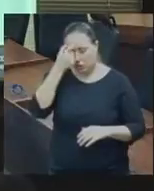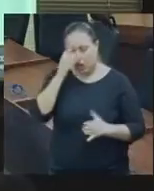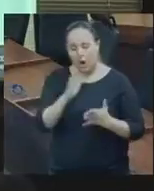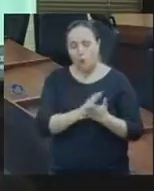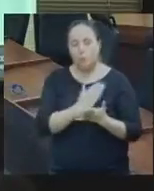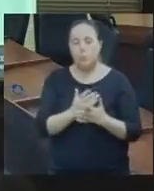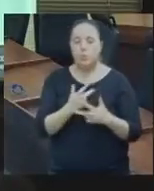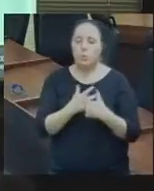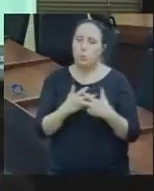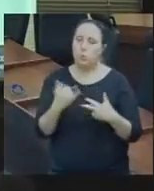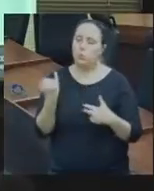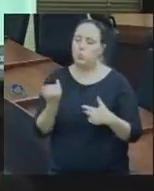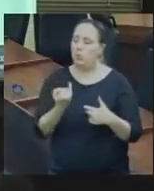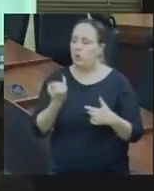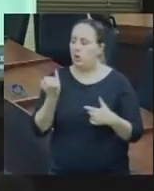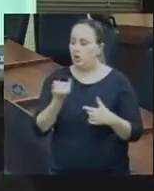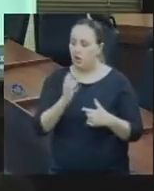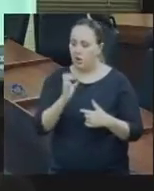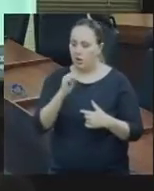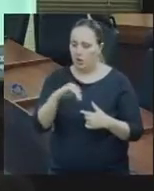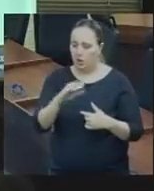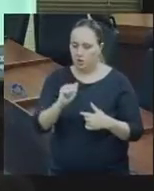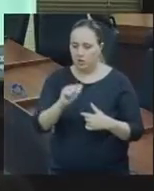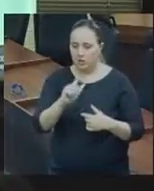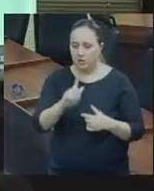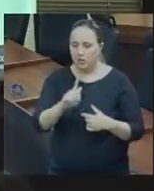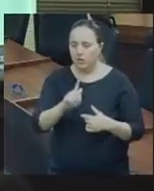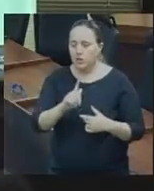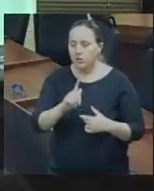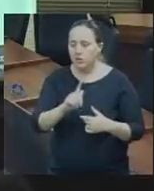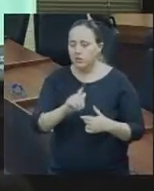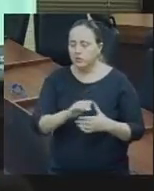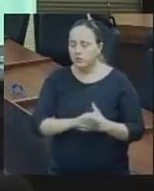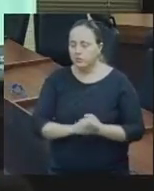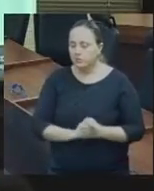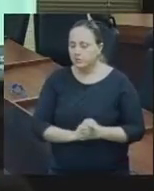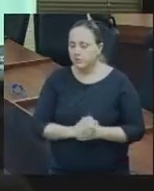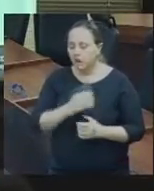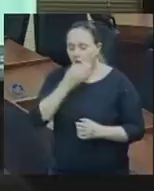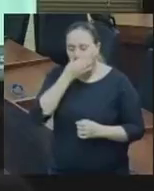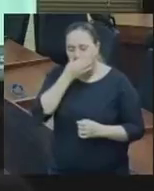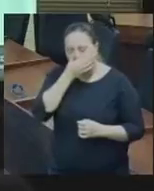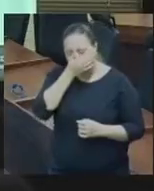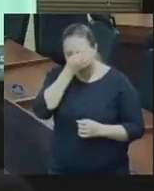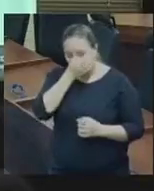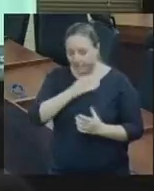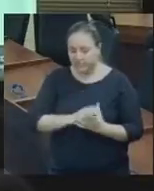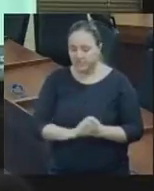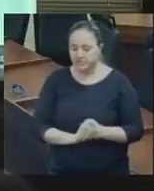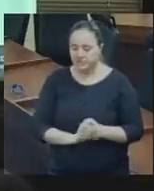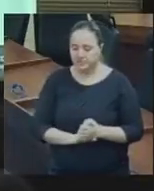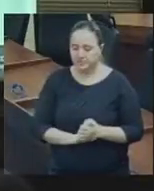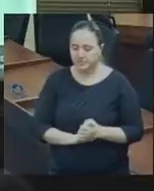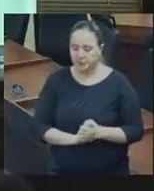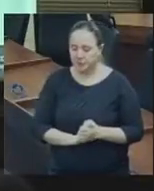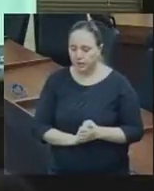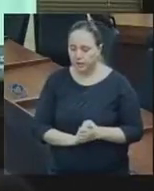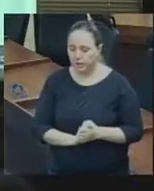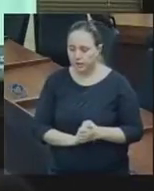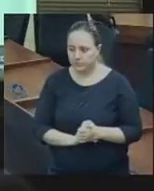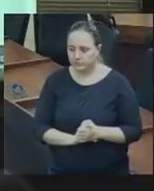pontos de do imag né relevantes para a construção do seu texto isso é muito importante né